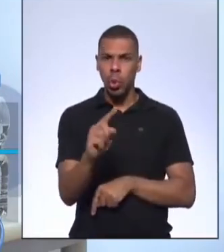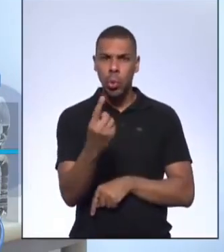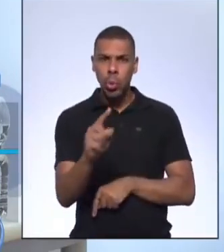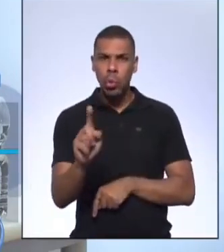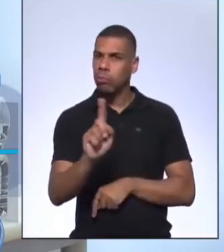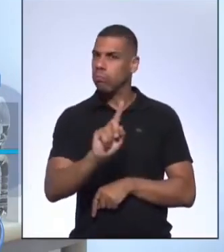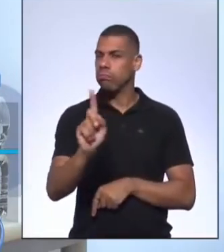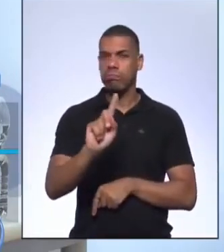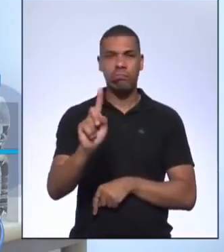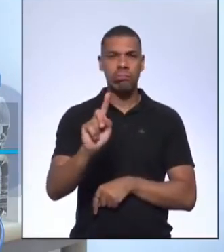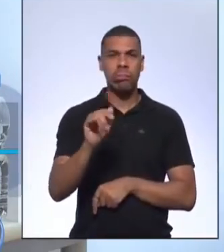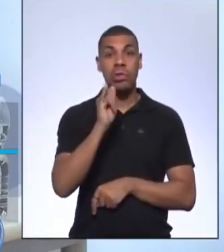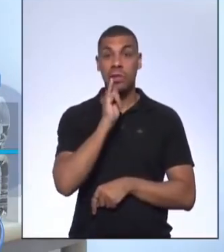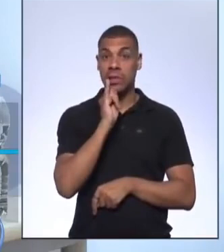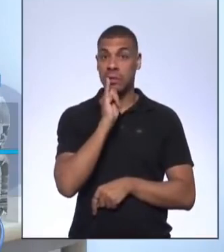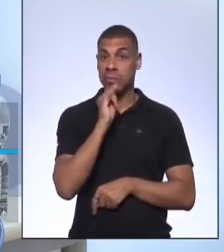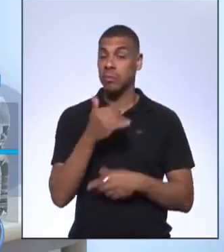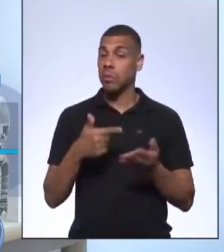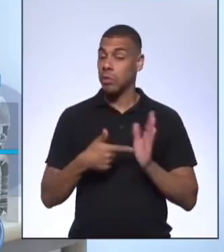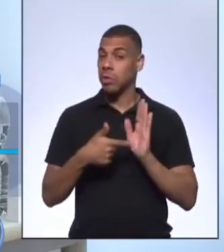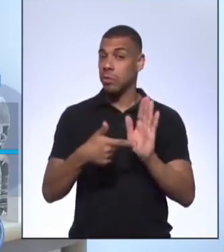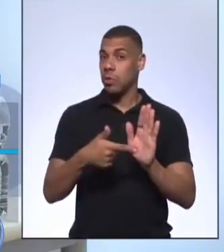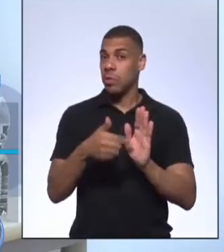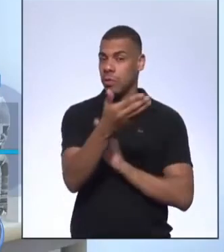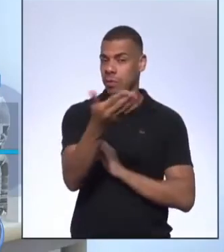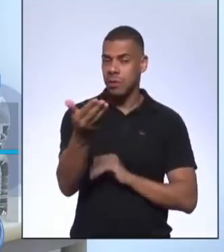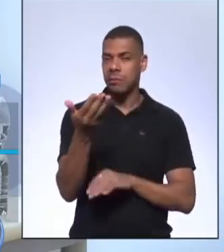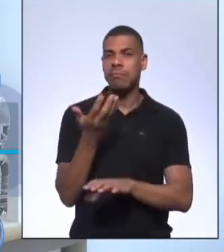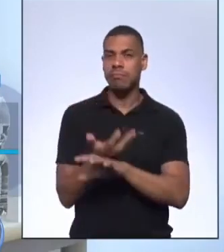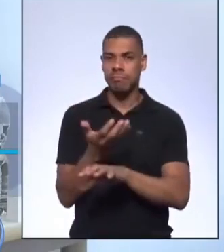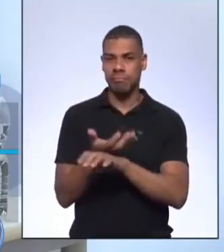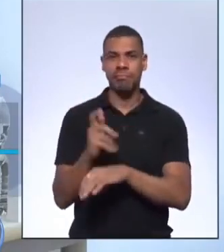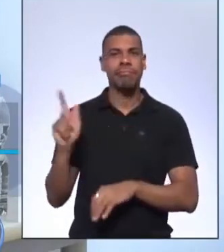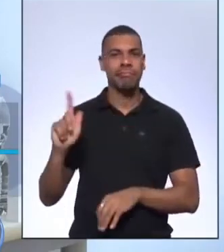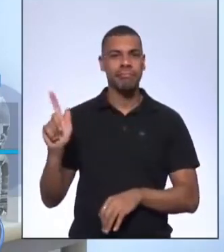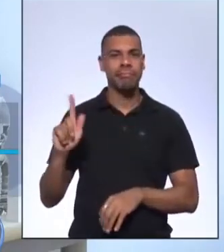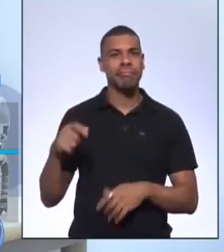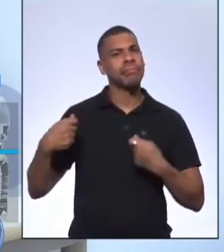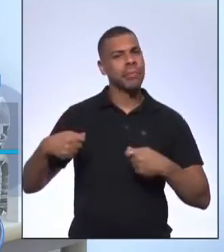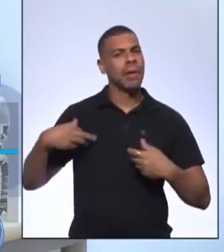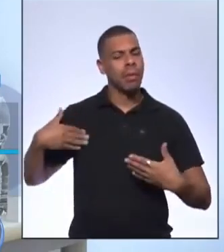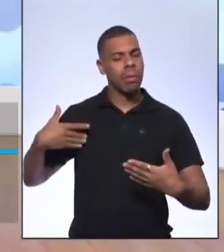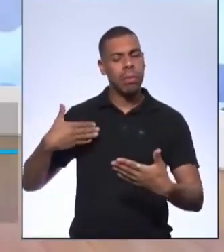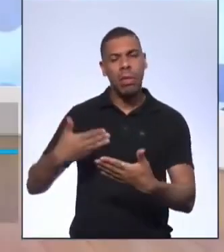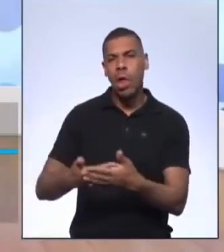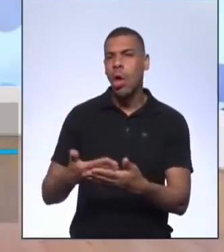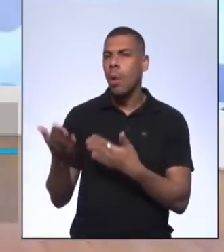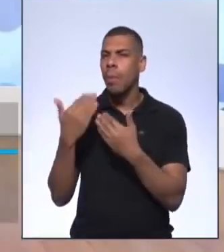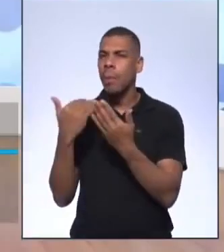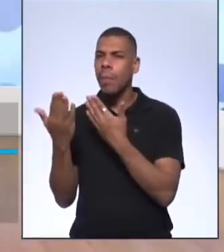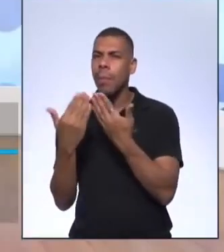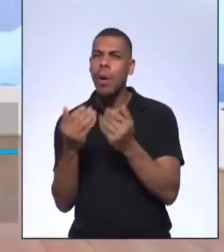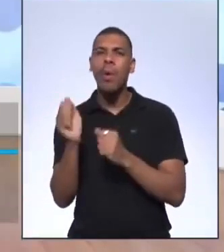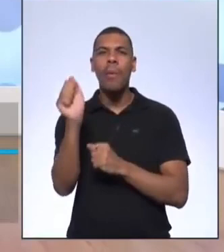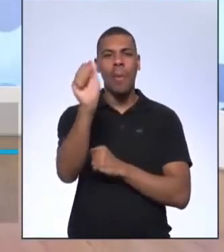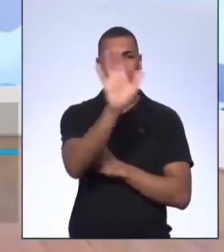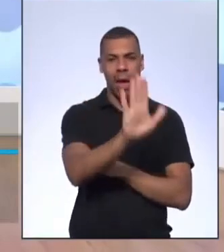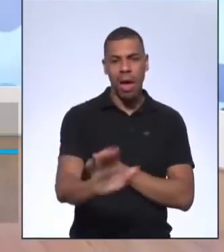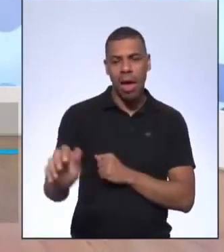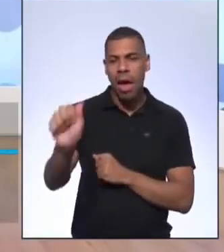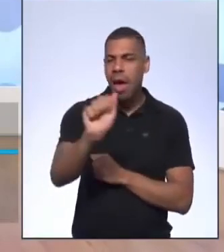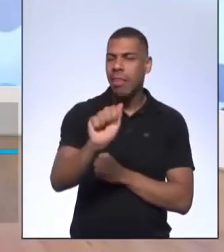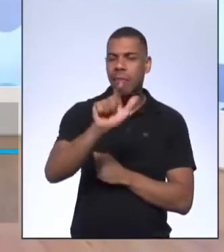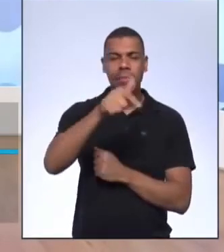tá? São exemplos que a gente está usando aqui nessa aula, porque a gente ainda, né, precisa conversar com vocês sobre a Ásia e